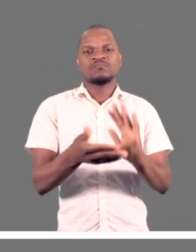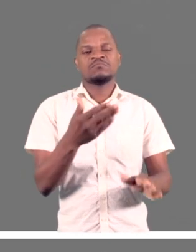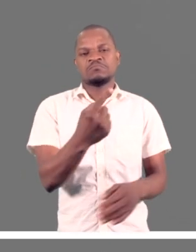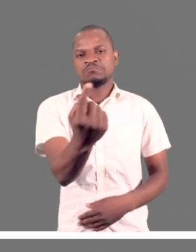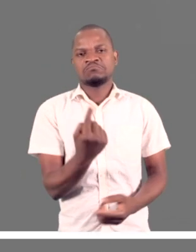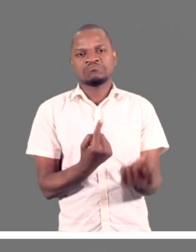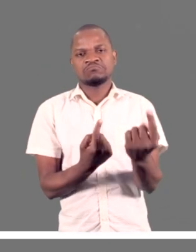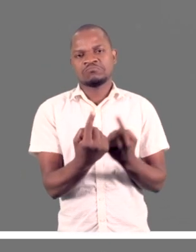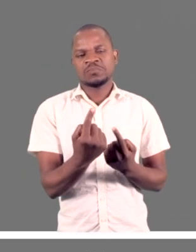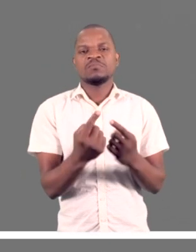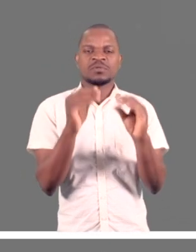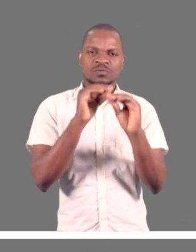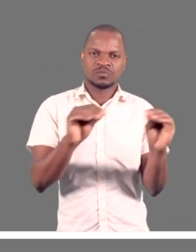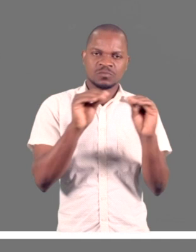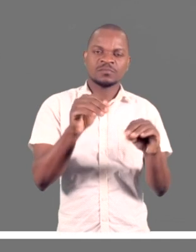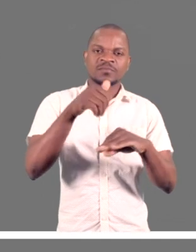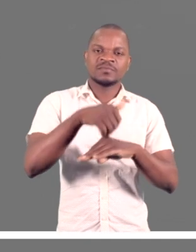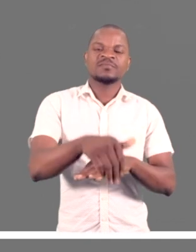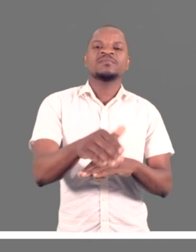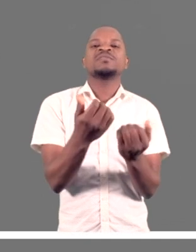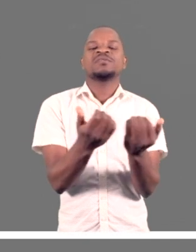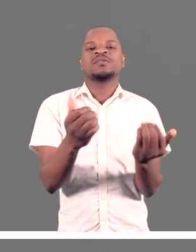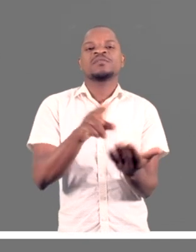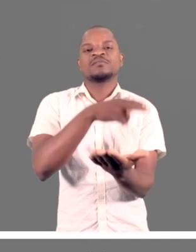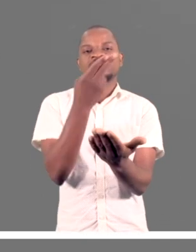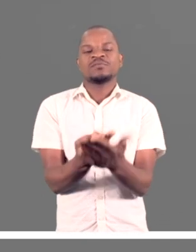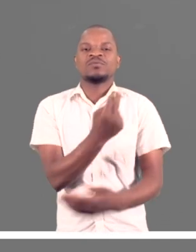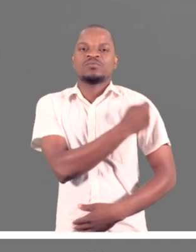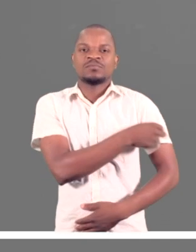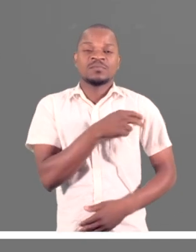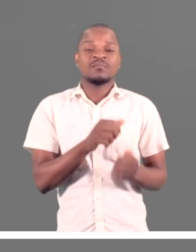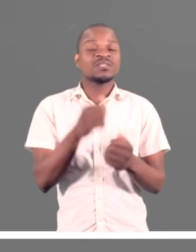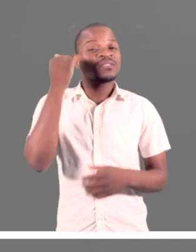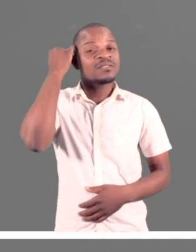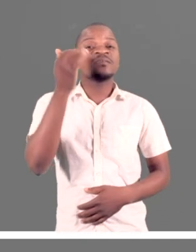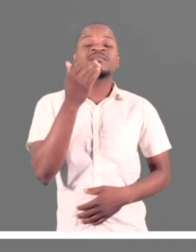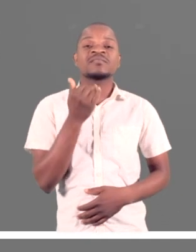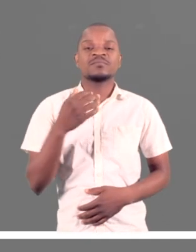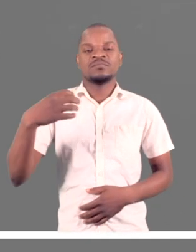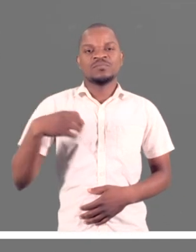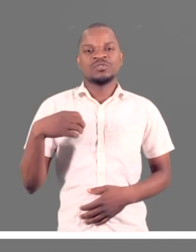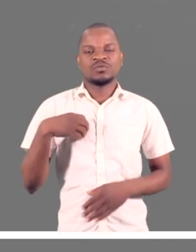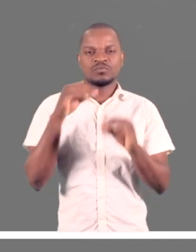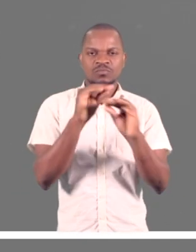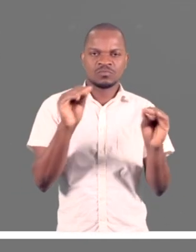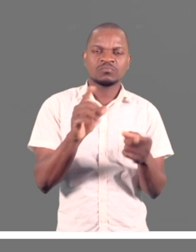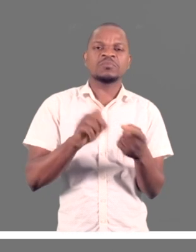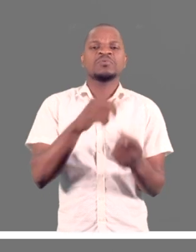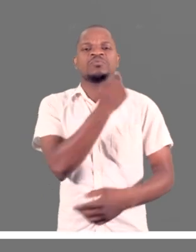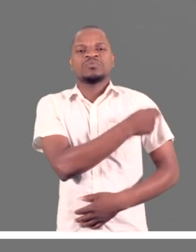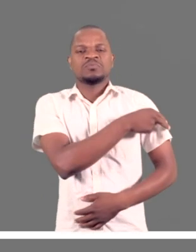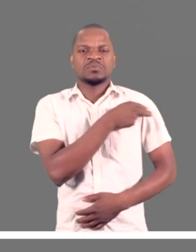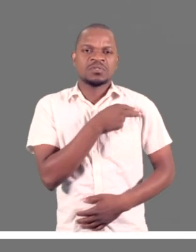aqui os consumo dessa escola vem para dar continuidade às das aulas das crianças que estão internados aqui nesse município